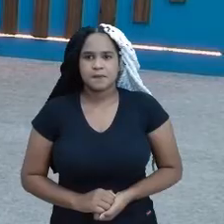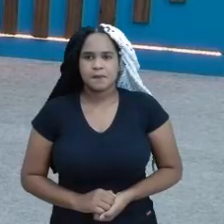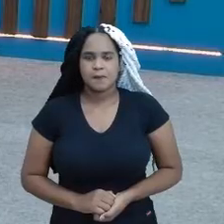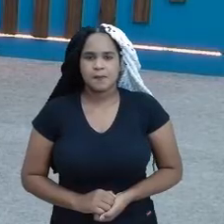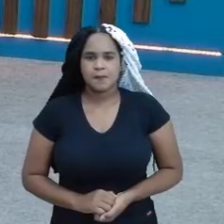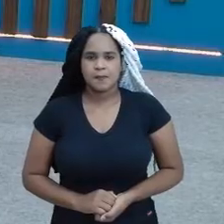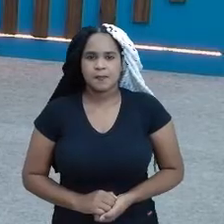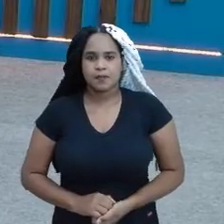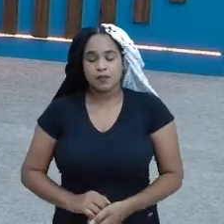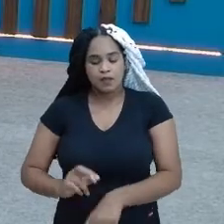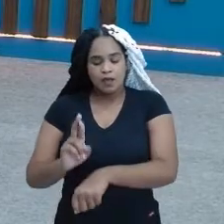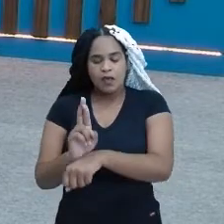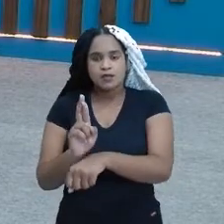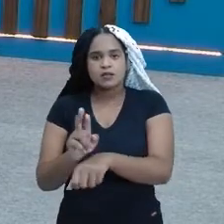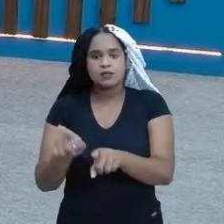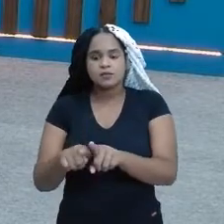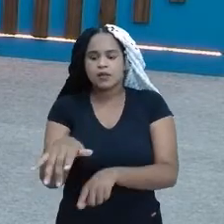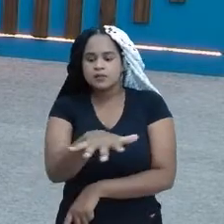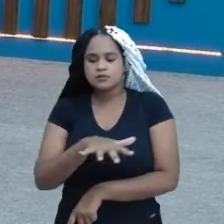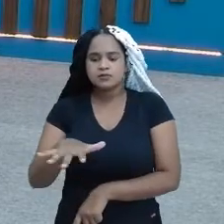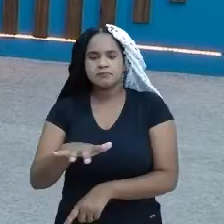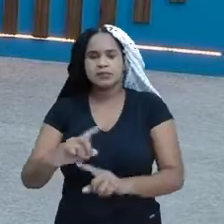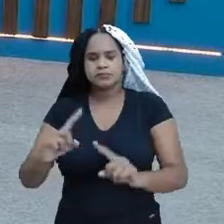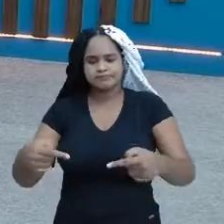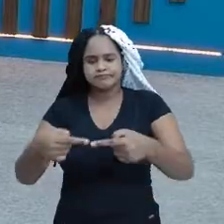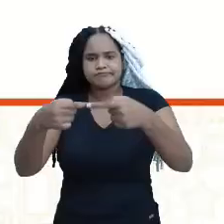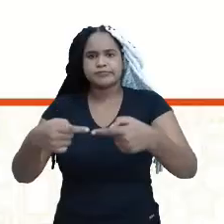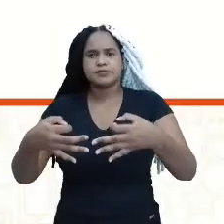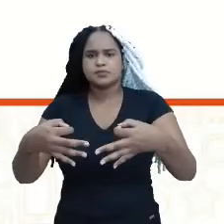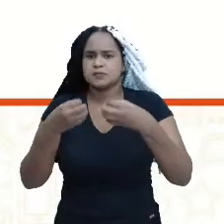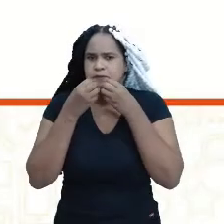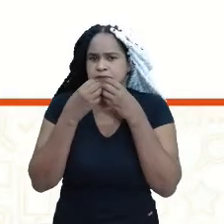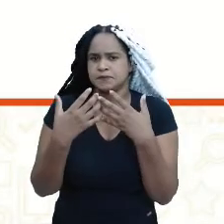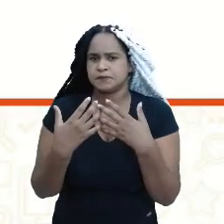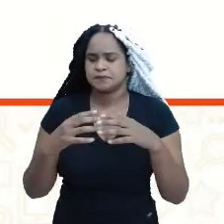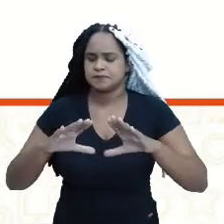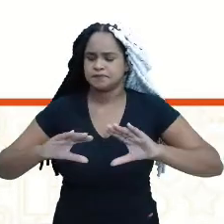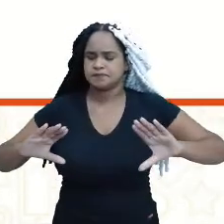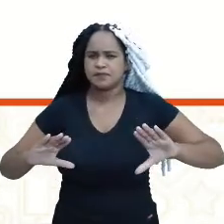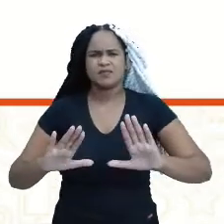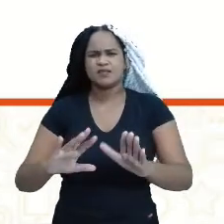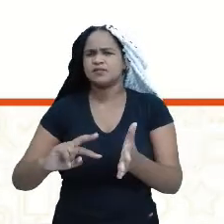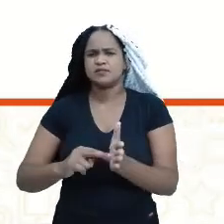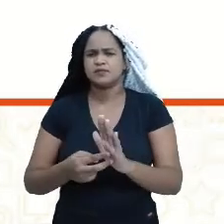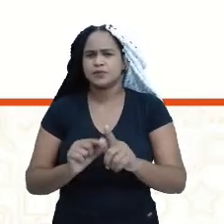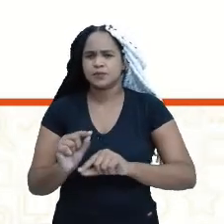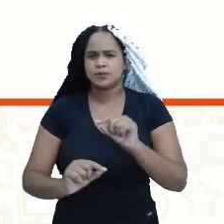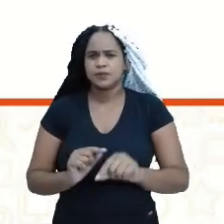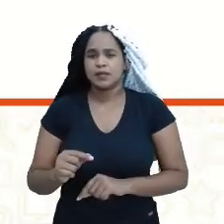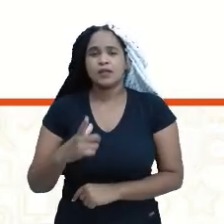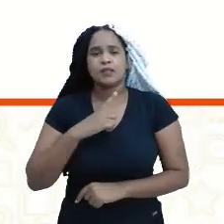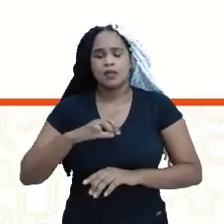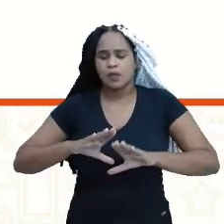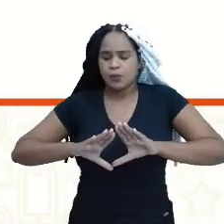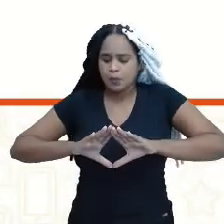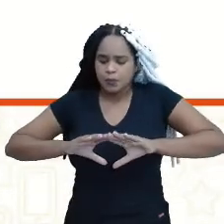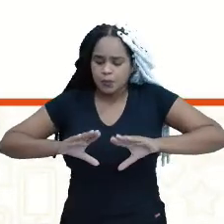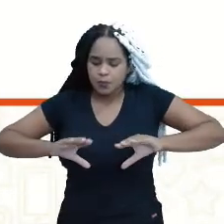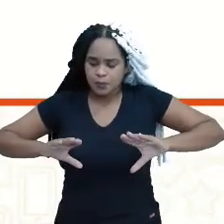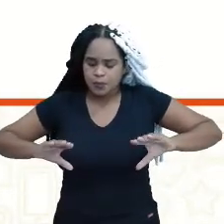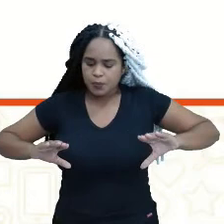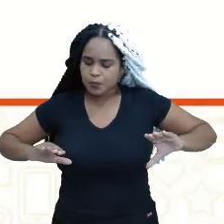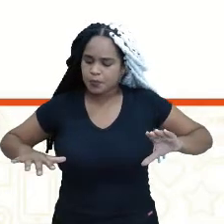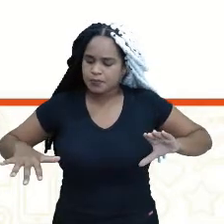Reserve um ambiente adequado. E o que é um ambiente adequado? Um ambiente que ele tenha conforto, que